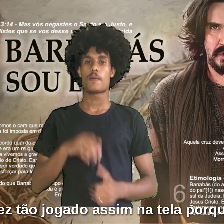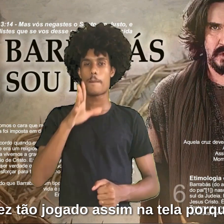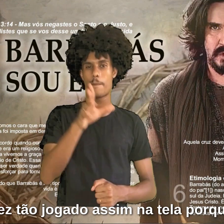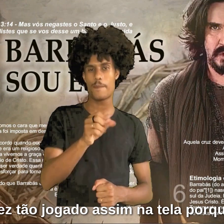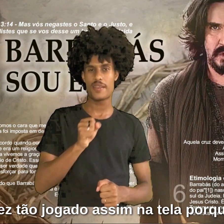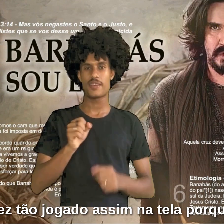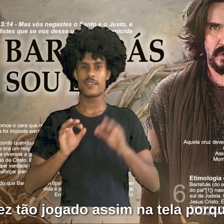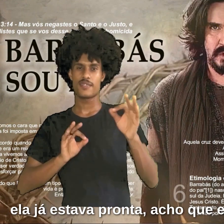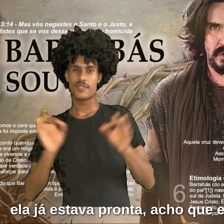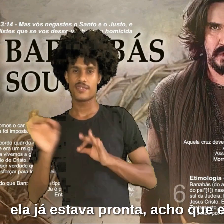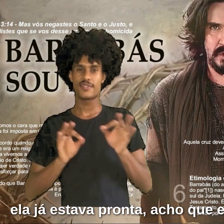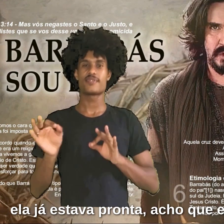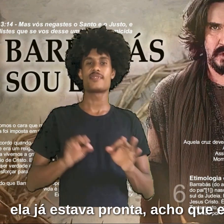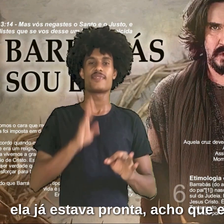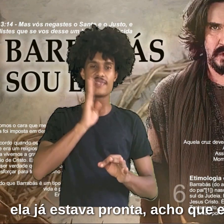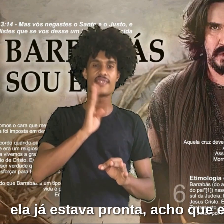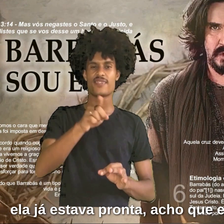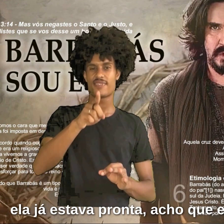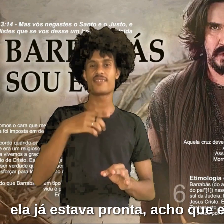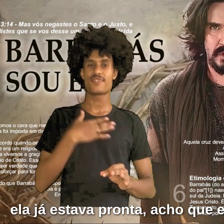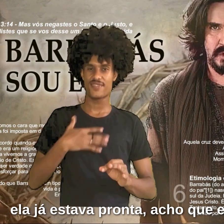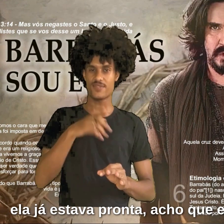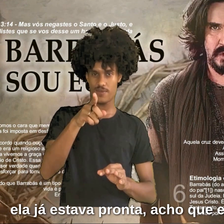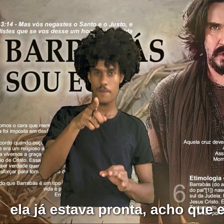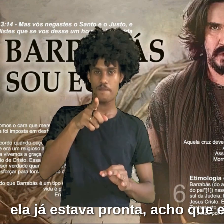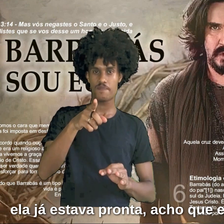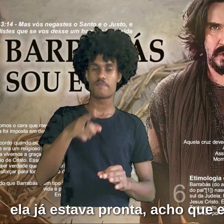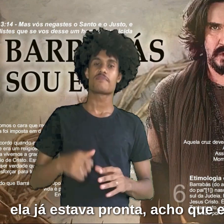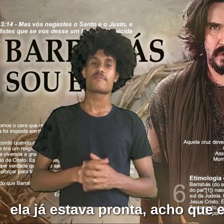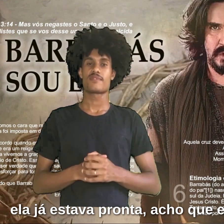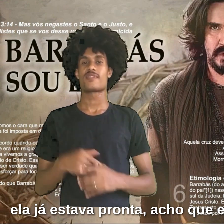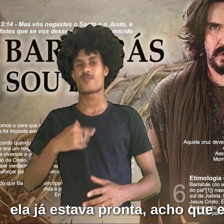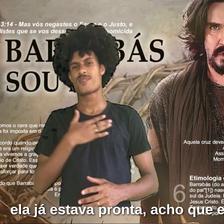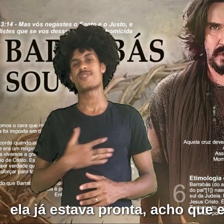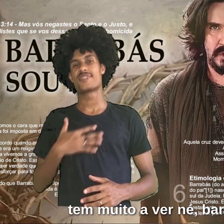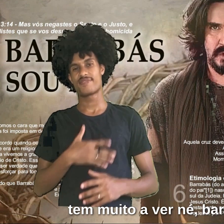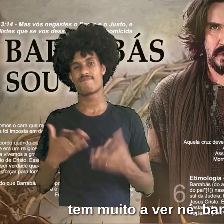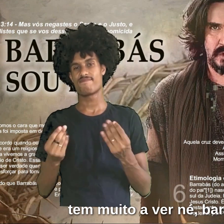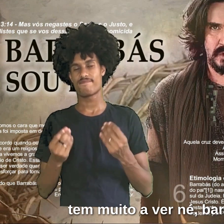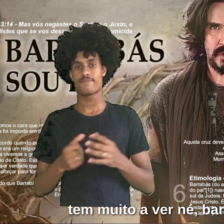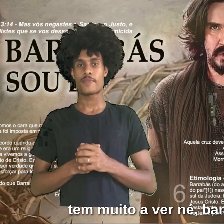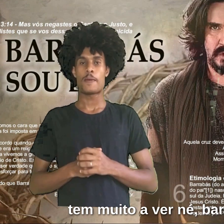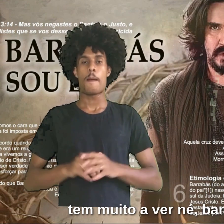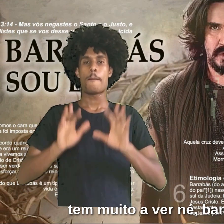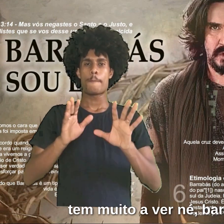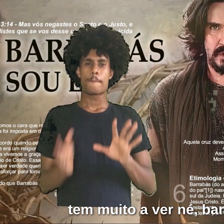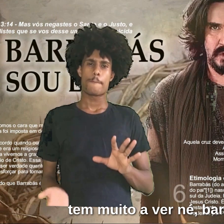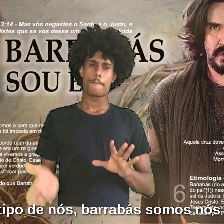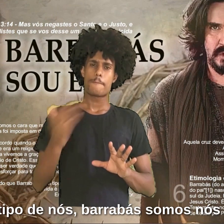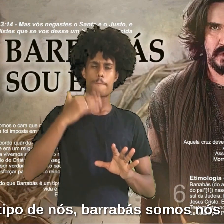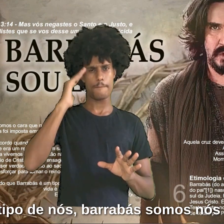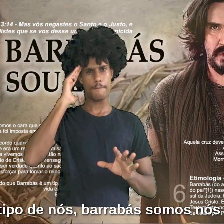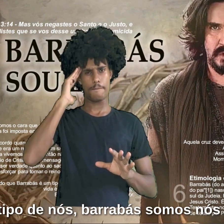eu gostei dessa imagem, ela já estava pronta, tá? Eu acho que é da Record. Eu acho que tem muito a ver, né? O Barrabás, ele é